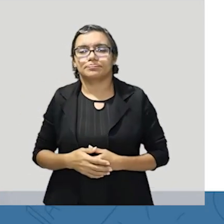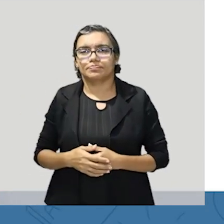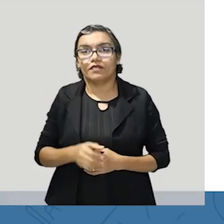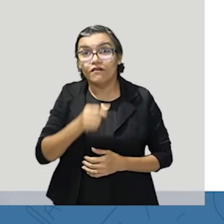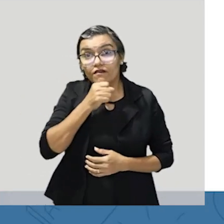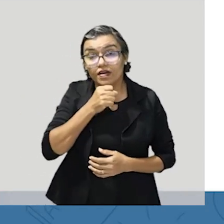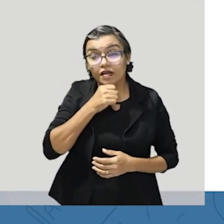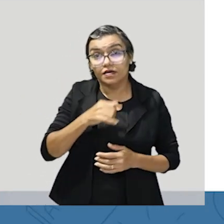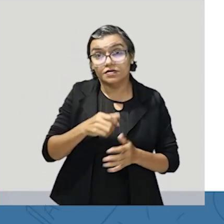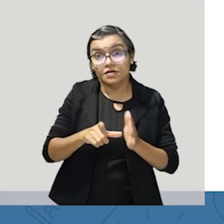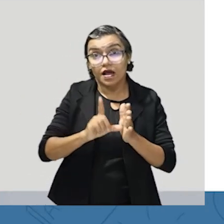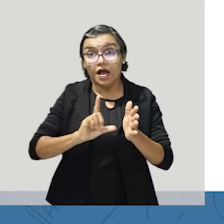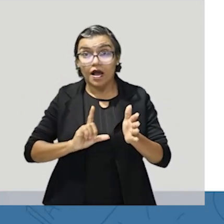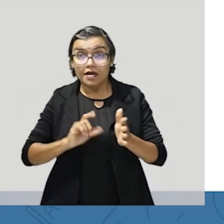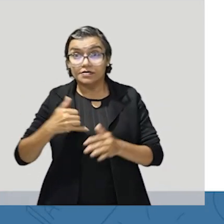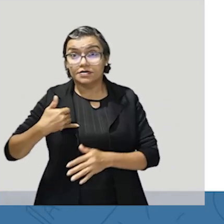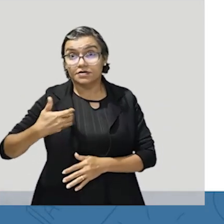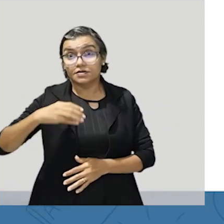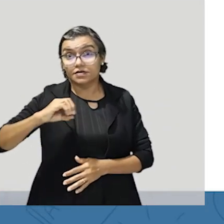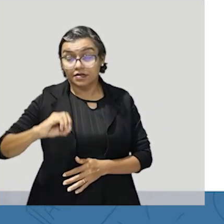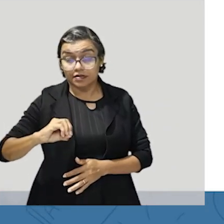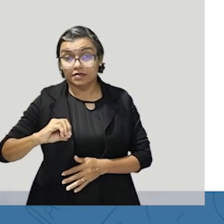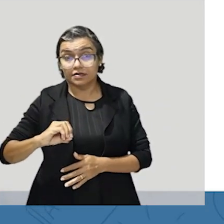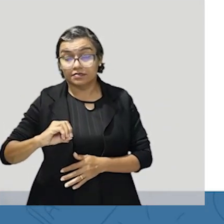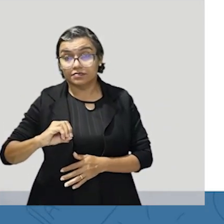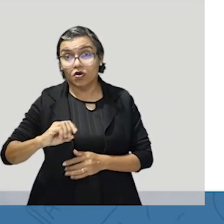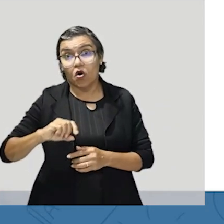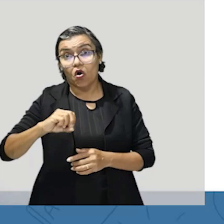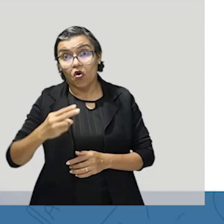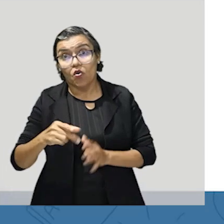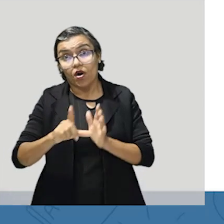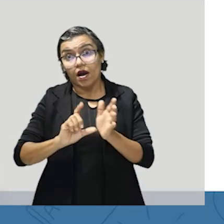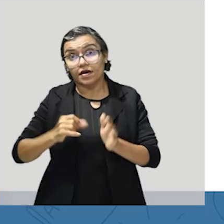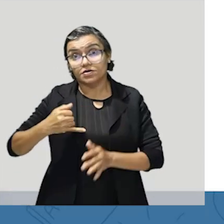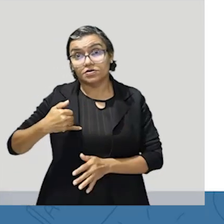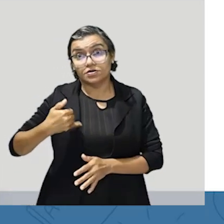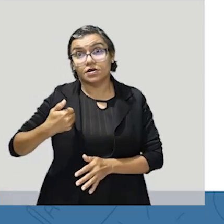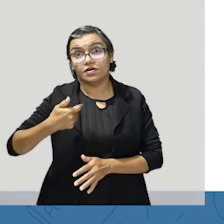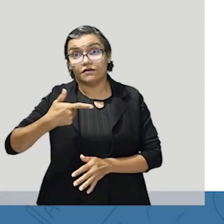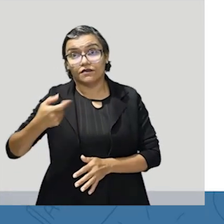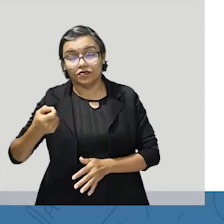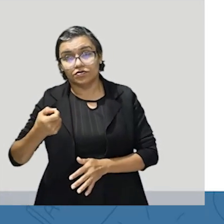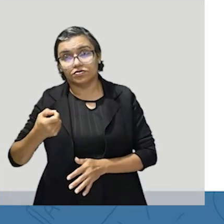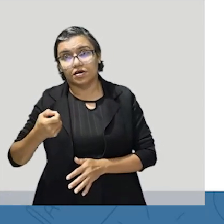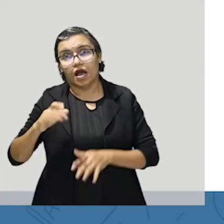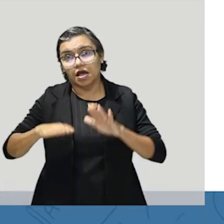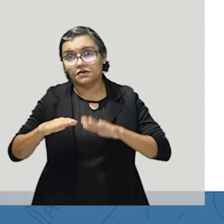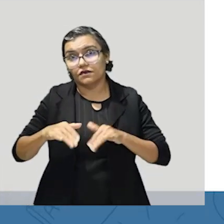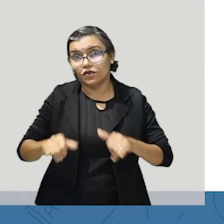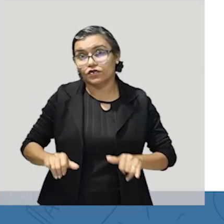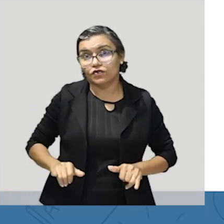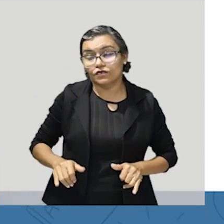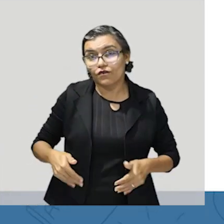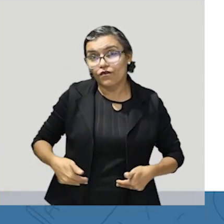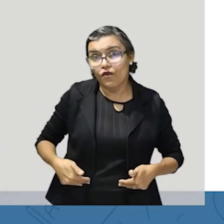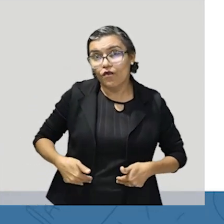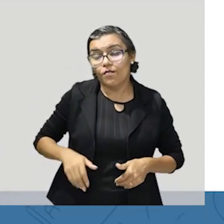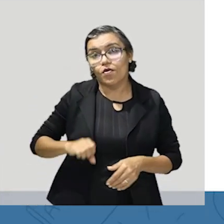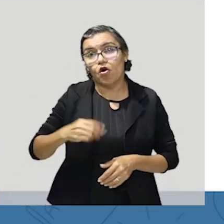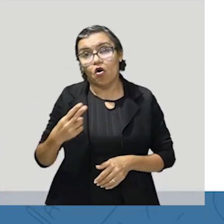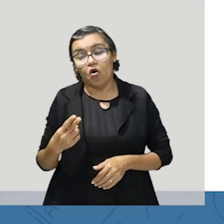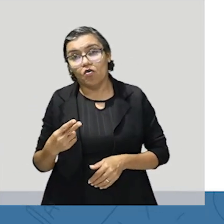velhice antes dos 30 de emboscadante dos 20 de fome um pouco por dia de fraqueza e de doença